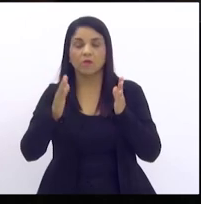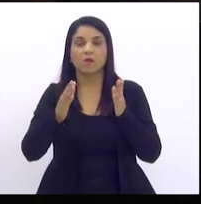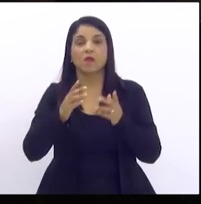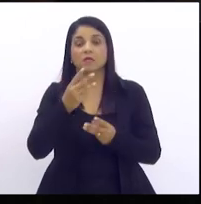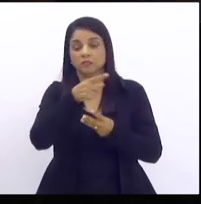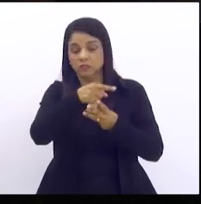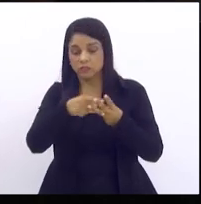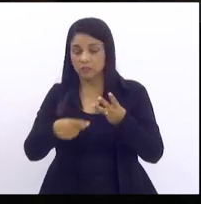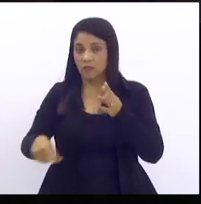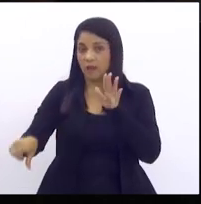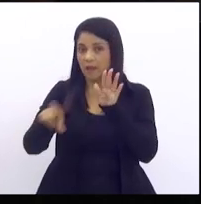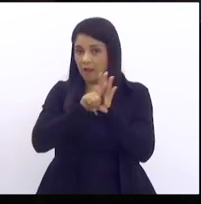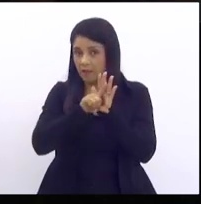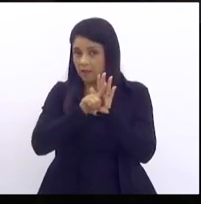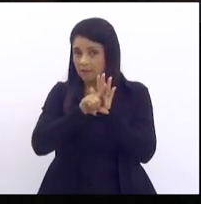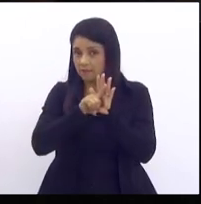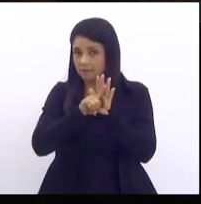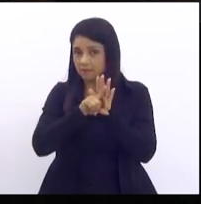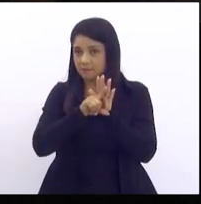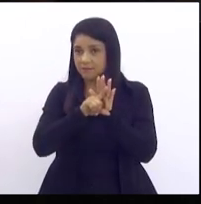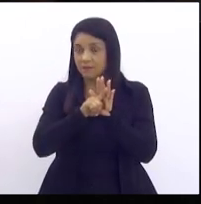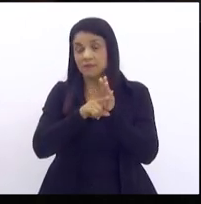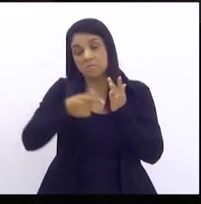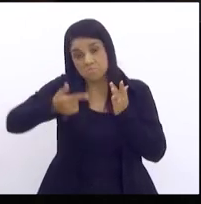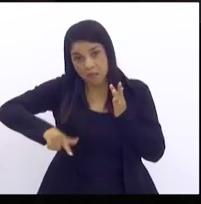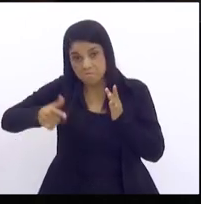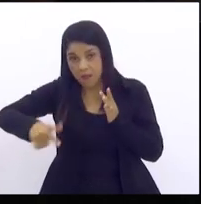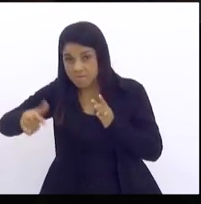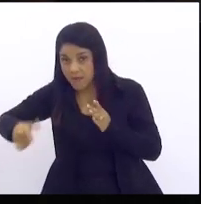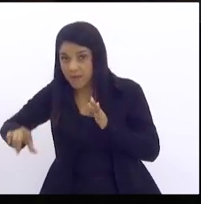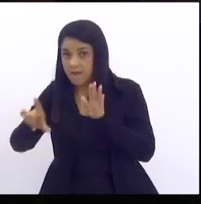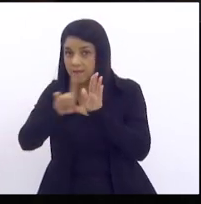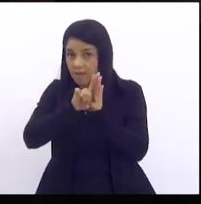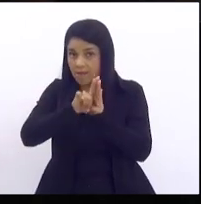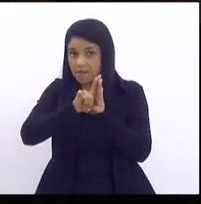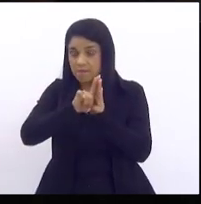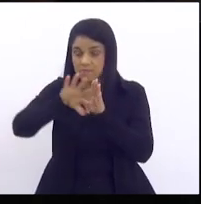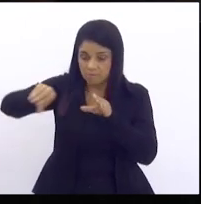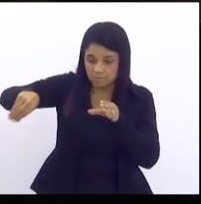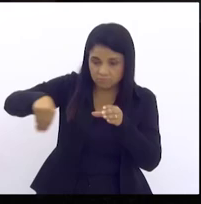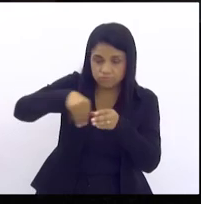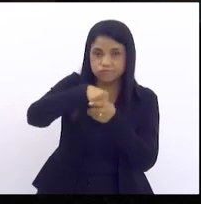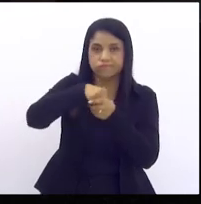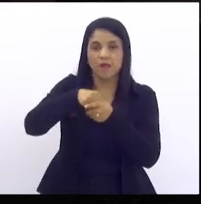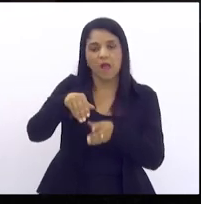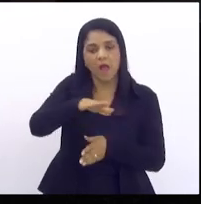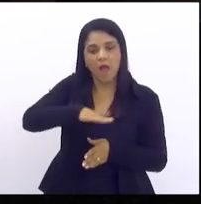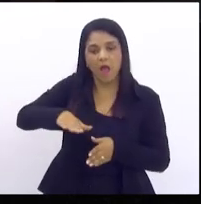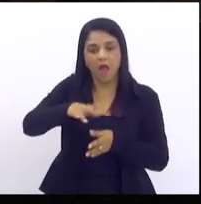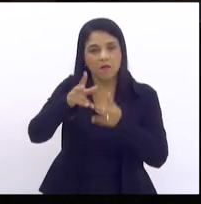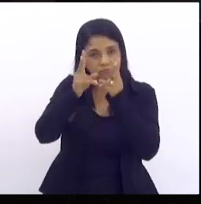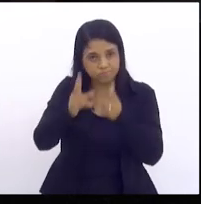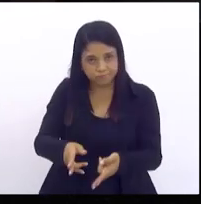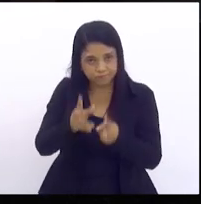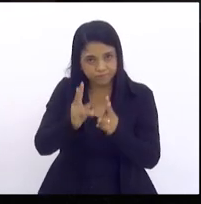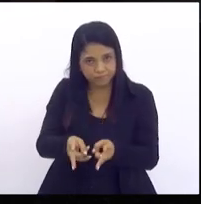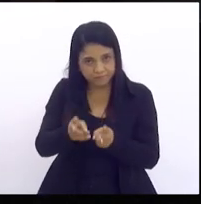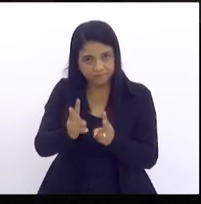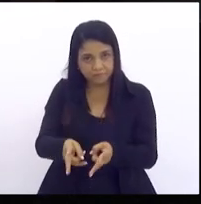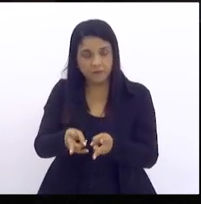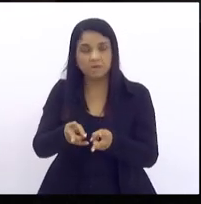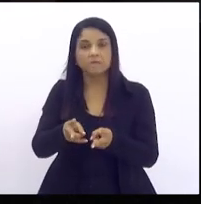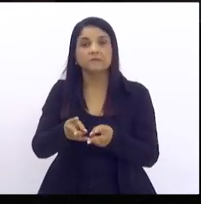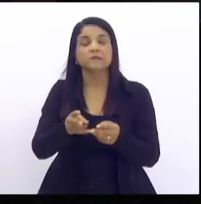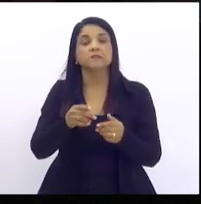leis, mas como são muitas outras dentro dessa área, nós trataremos nos